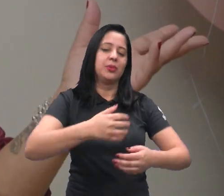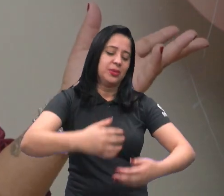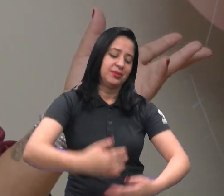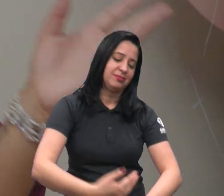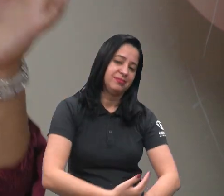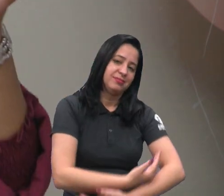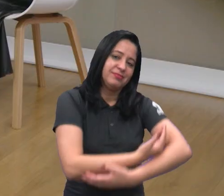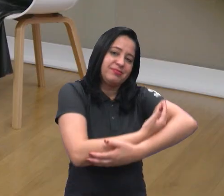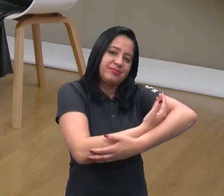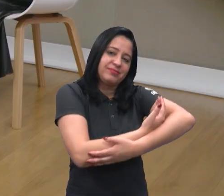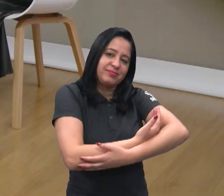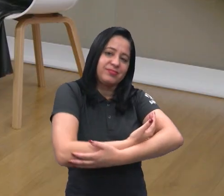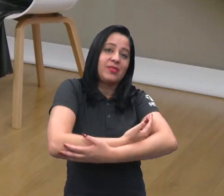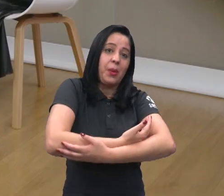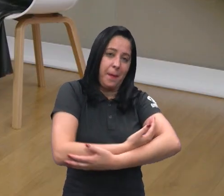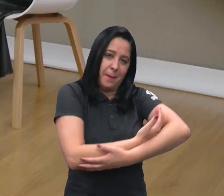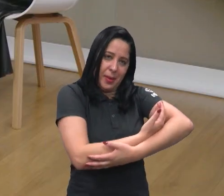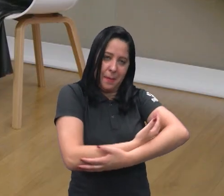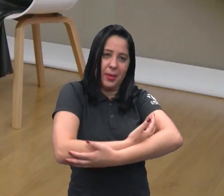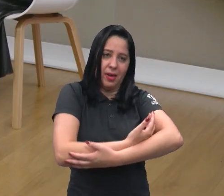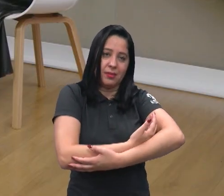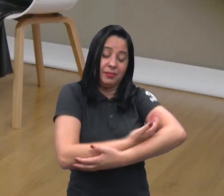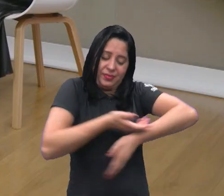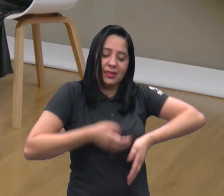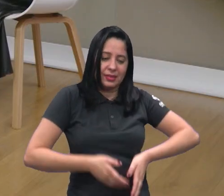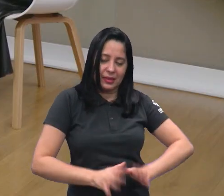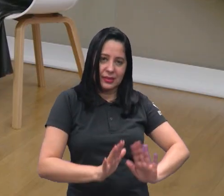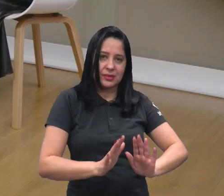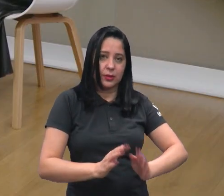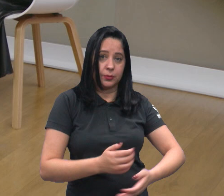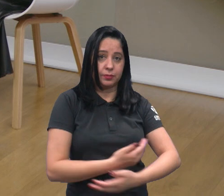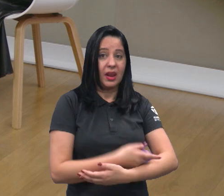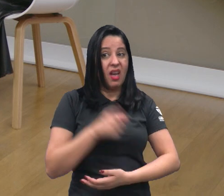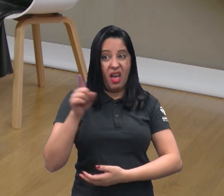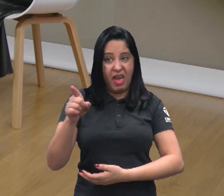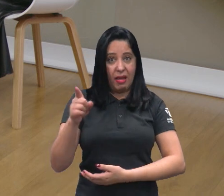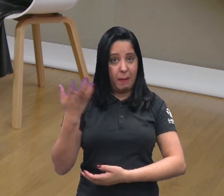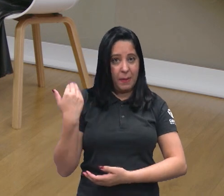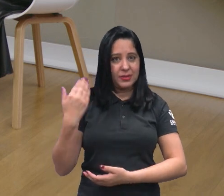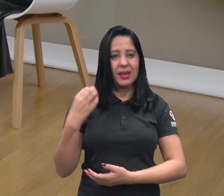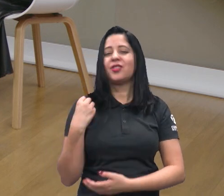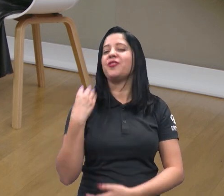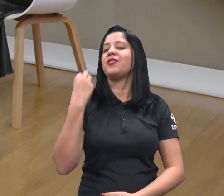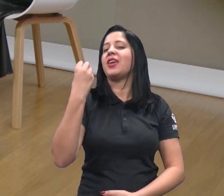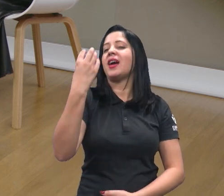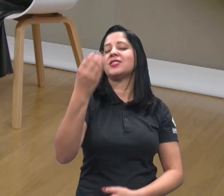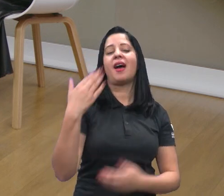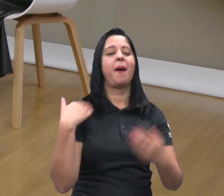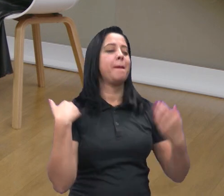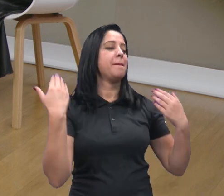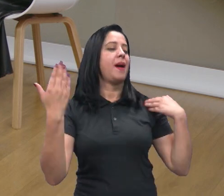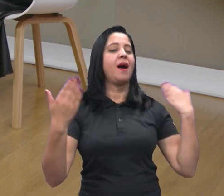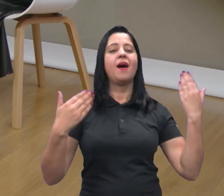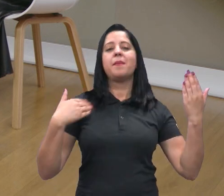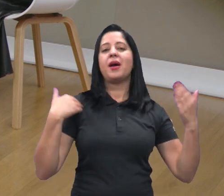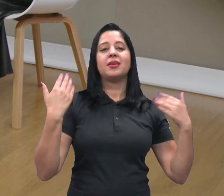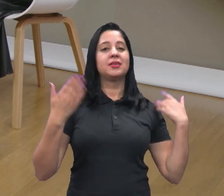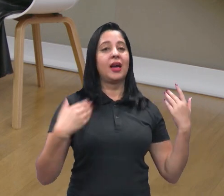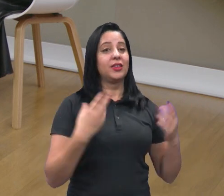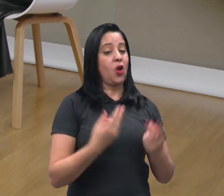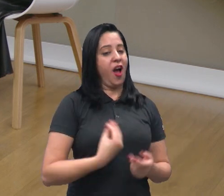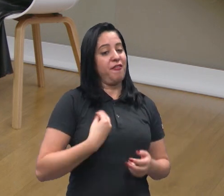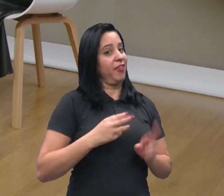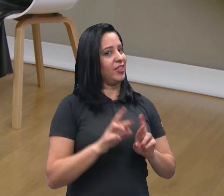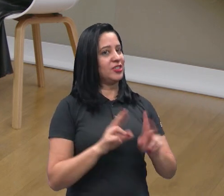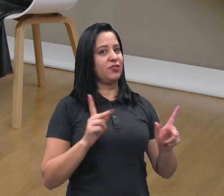nós acompanhamos na reportagem, você também citou aqui, ela, por exemplo, ela viajava muito, né, antes da chegada da criança, era uma vida. Essa mulher